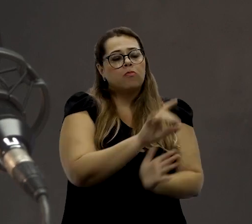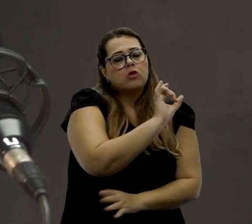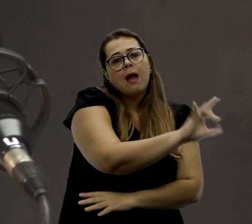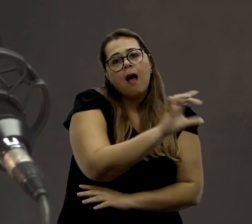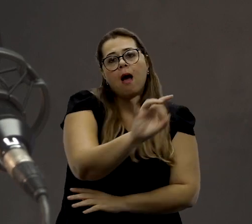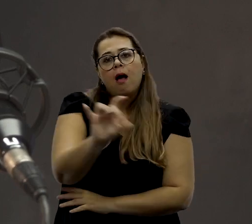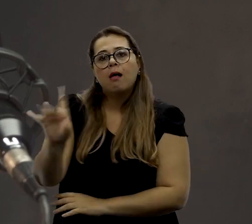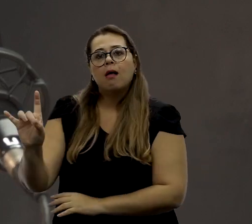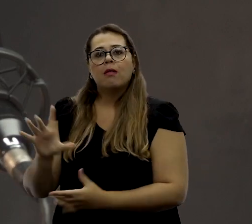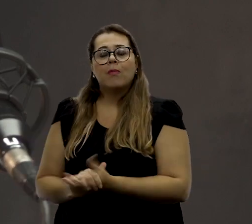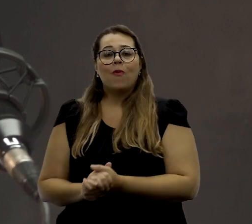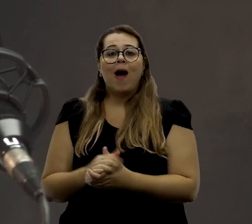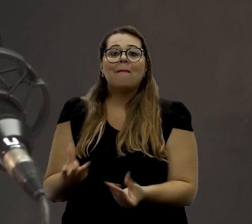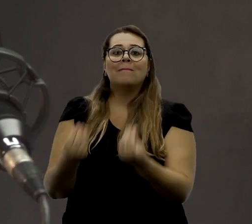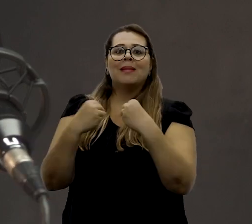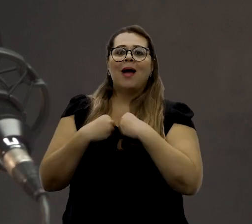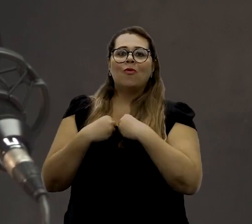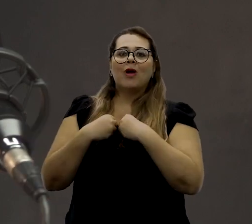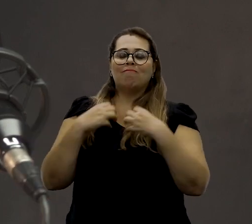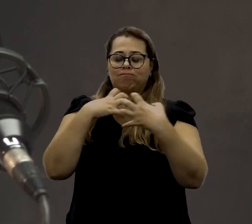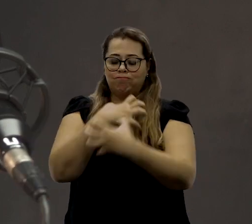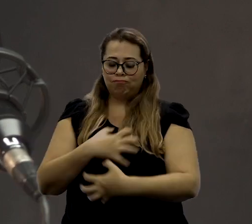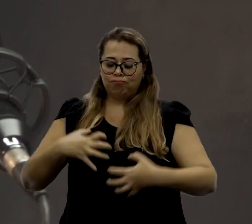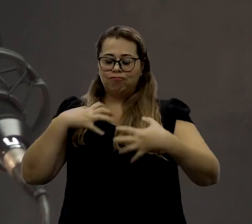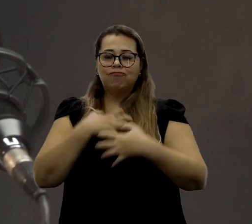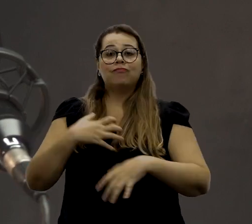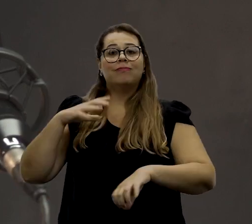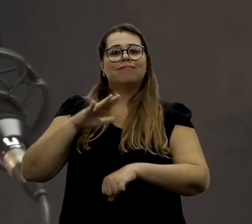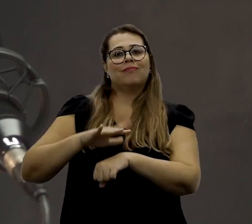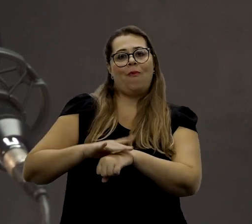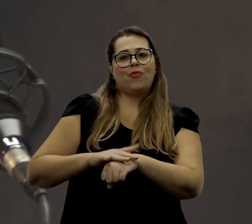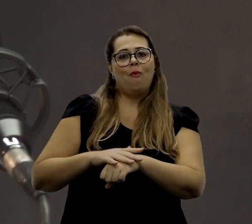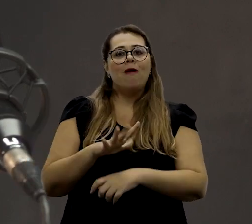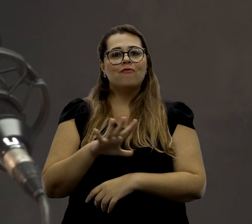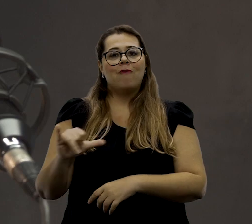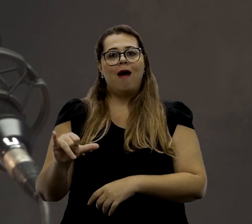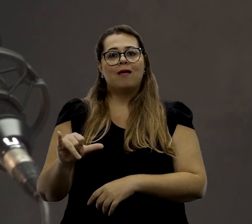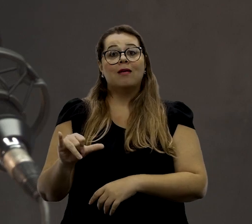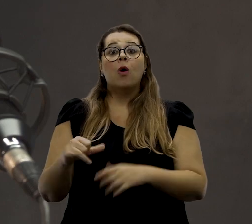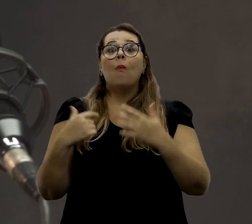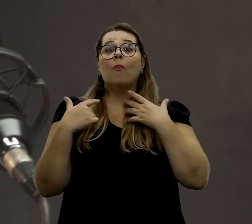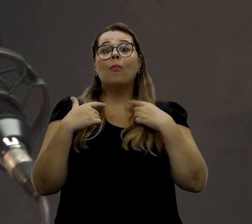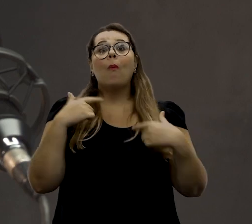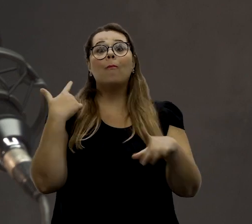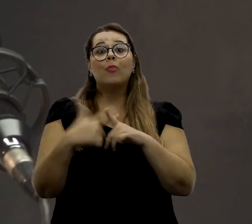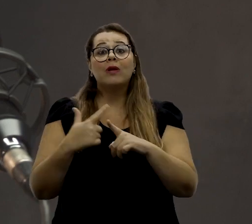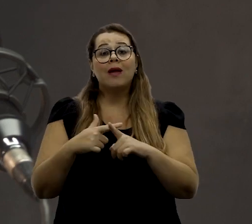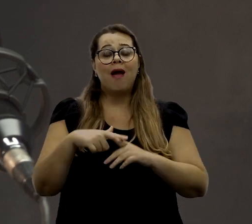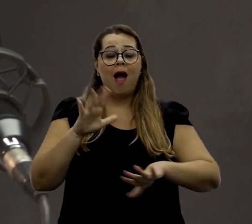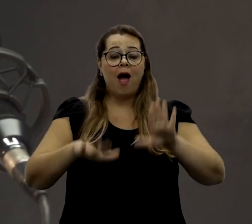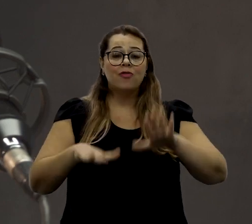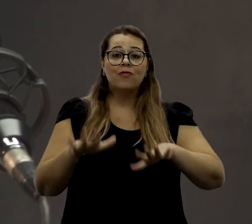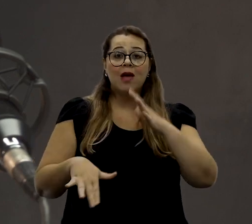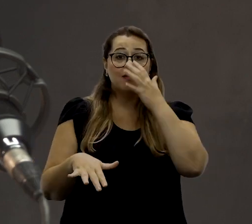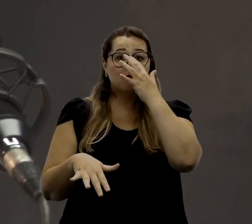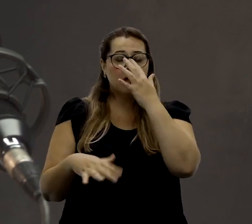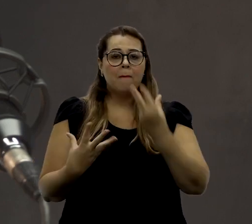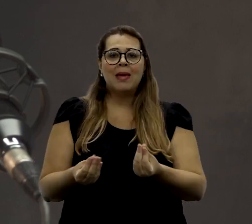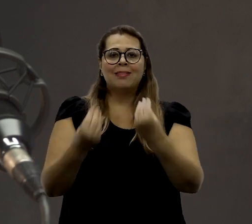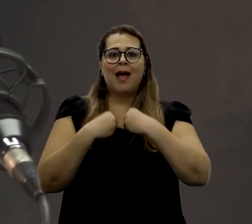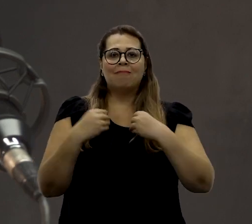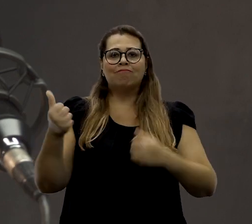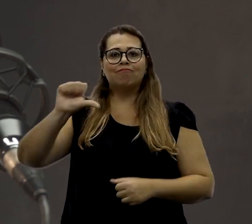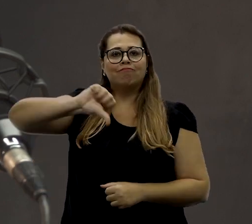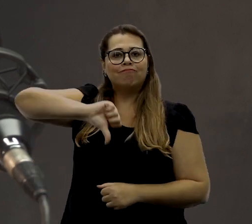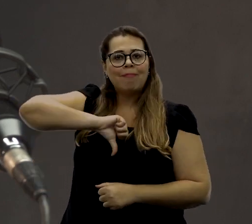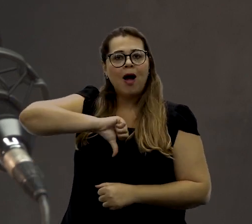né? Então, o quanto isso adoece? Porque o que realmente adoece a gente é não se sentir pertencendo.